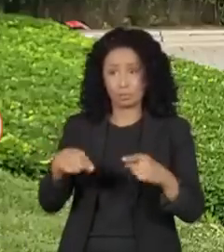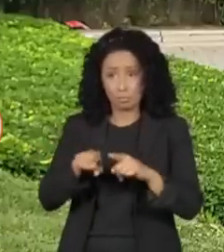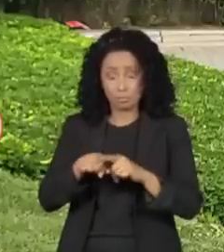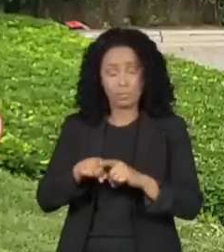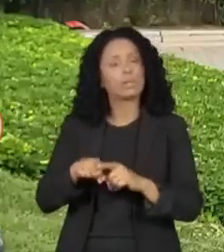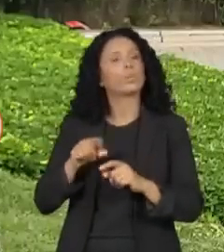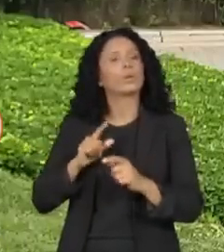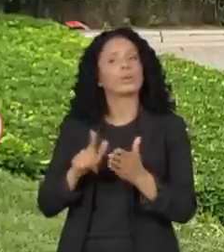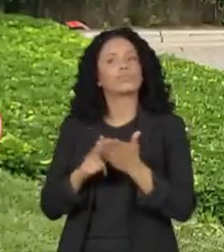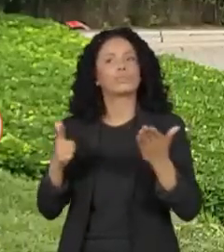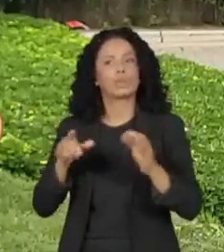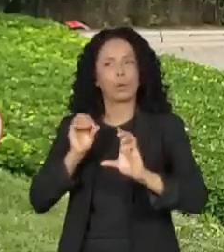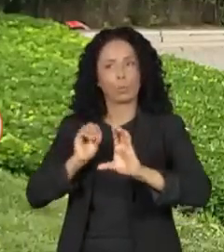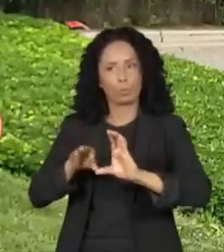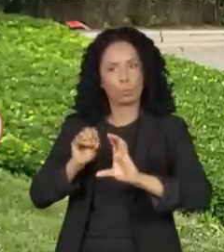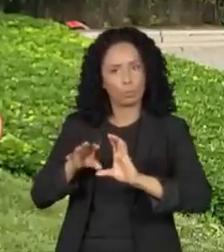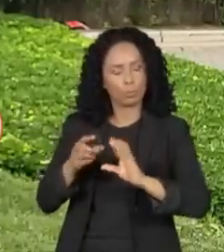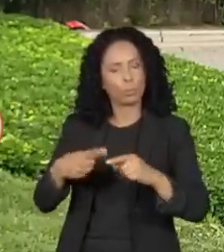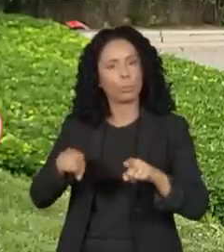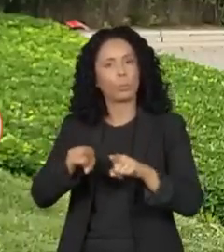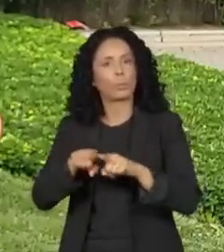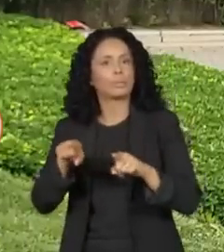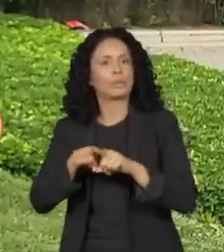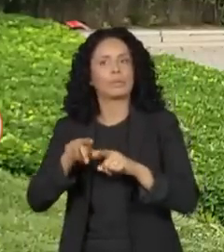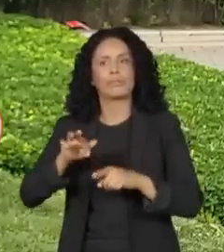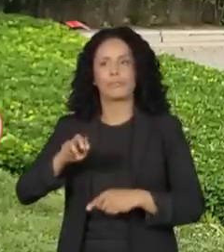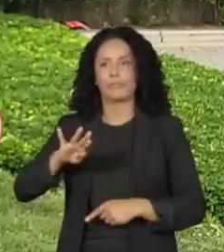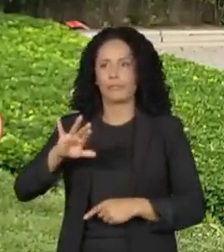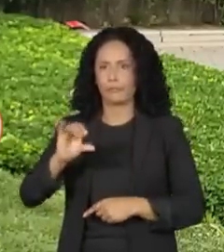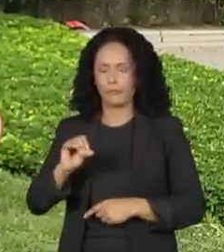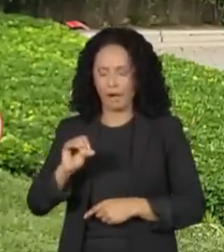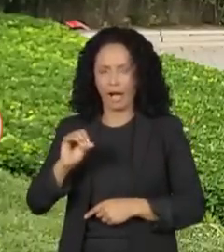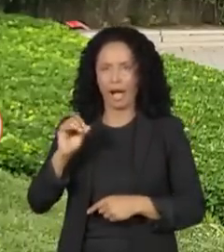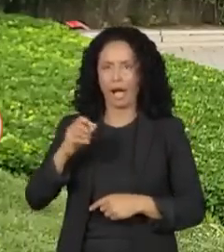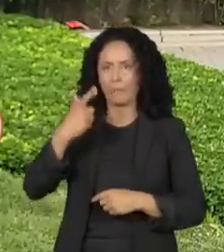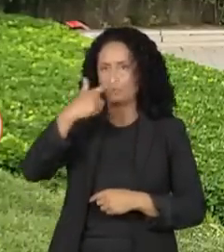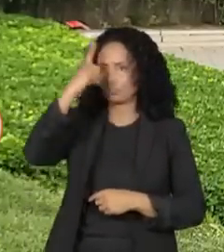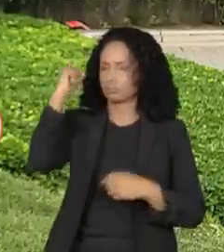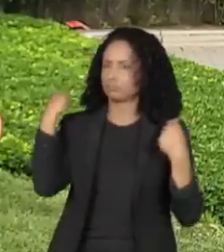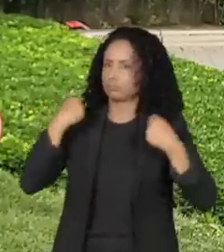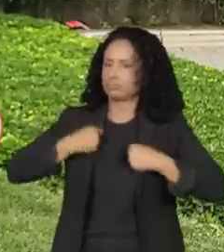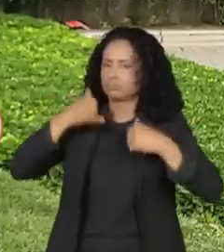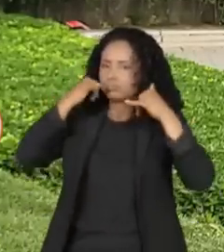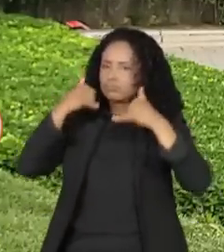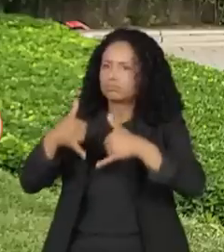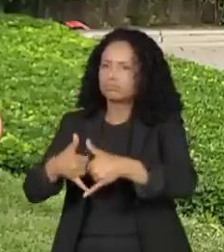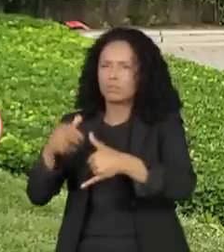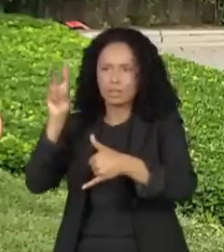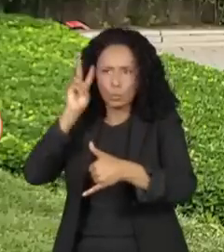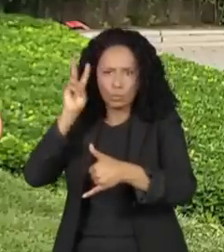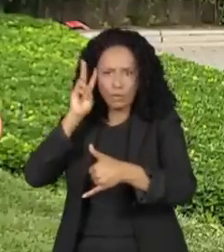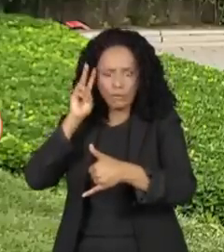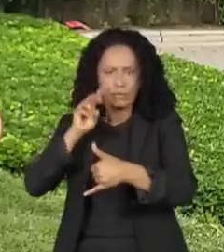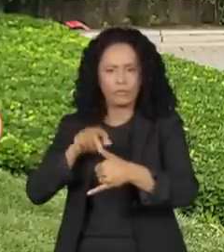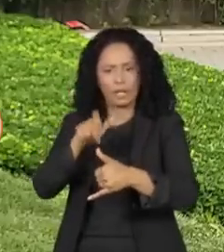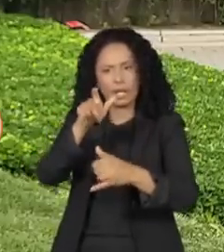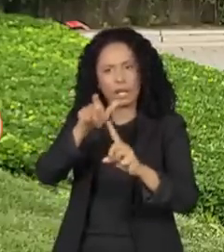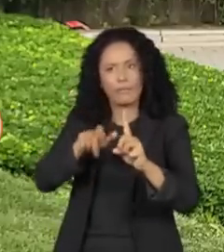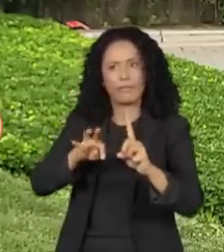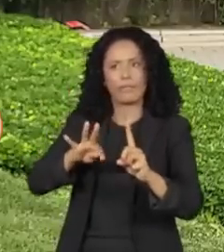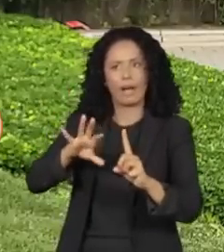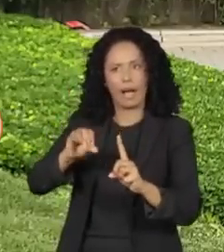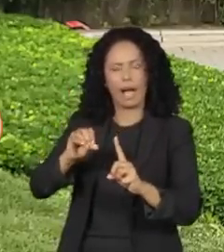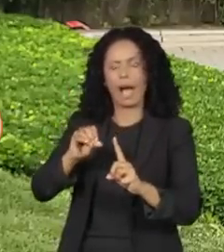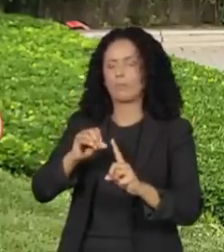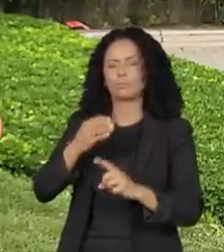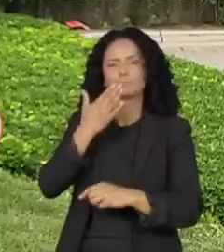Globo, Alexandre de Moraes e o ministro Fábio Faria se falaram por telefone na noite desta segunda-feira. Fábio Faria se comprometeu ainda